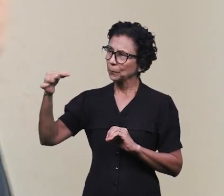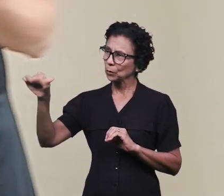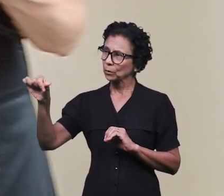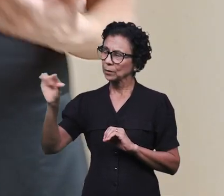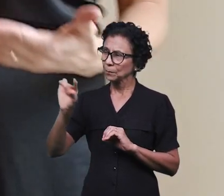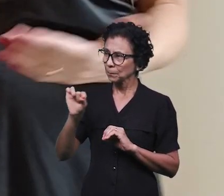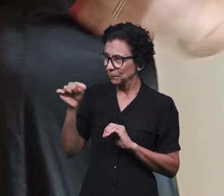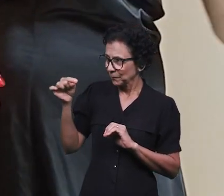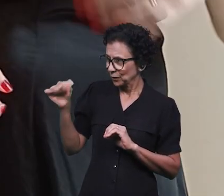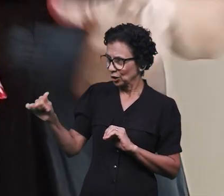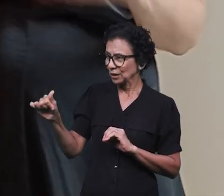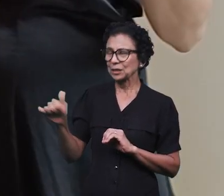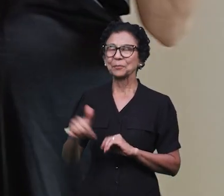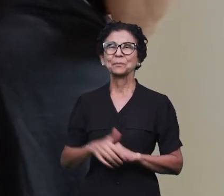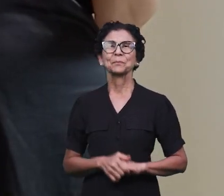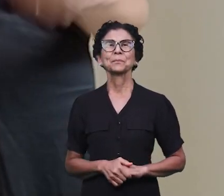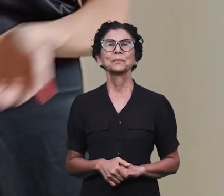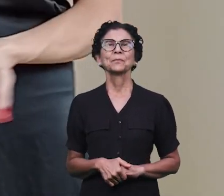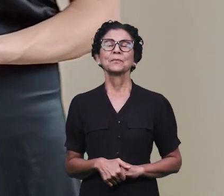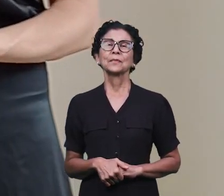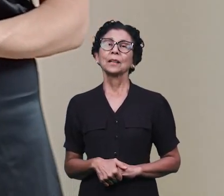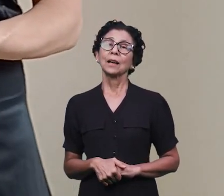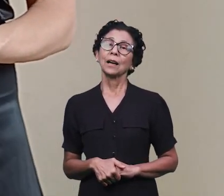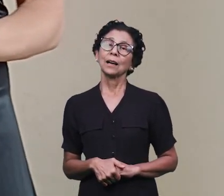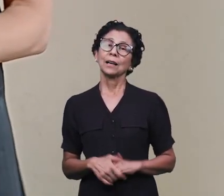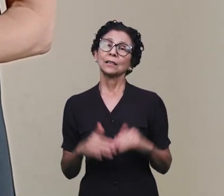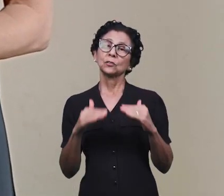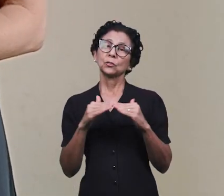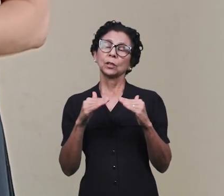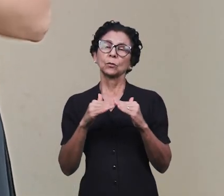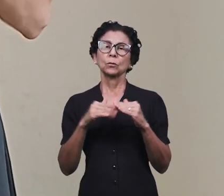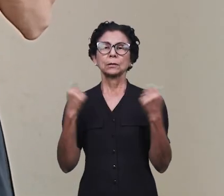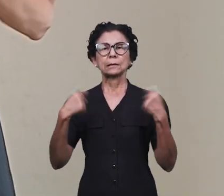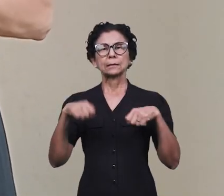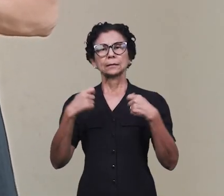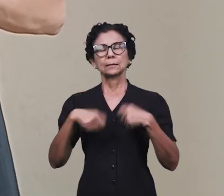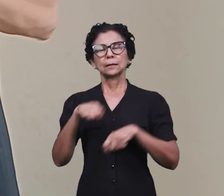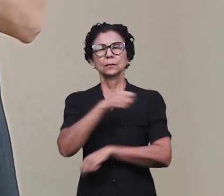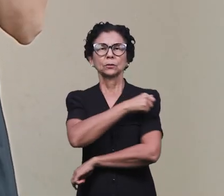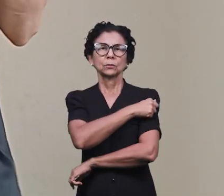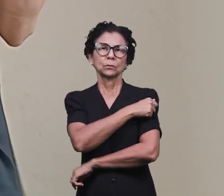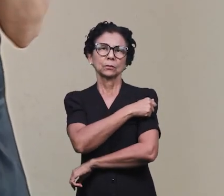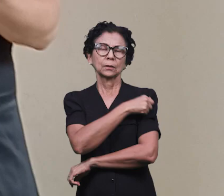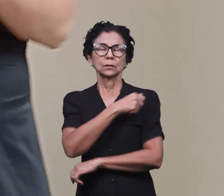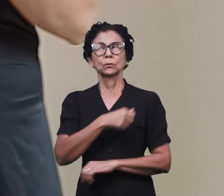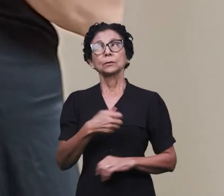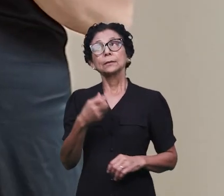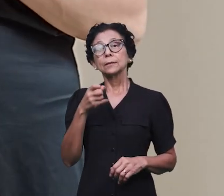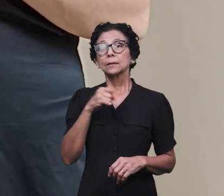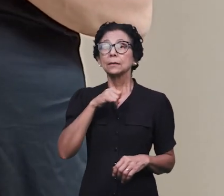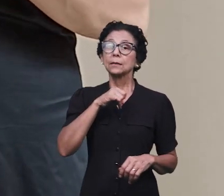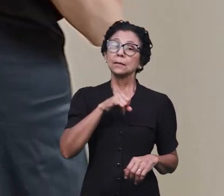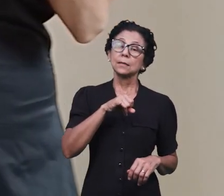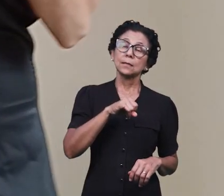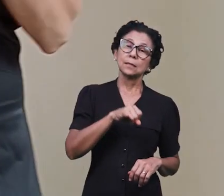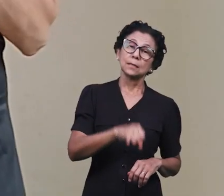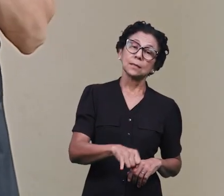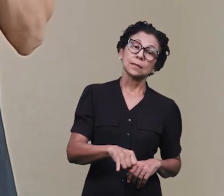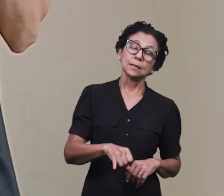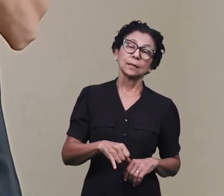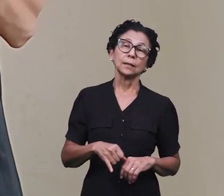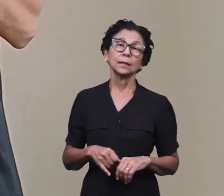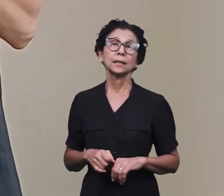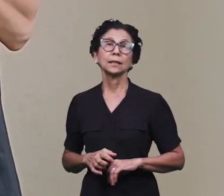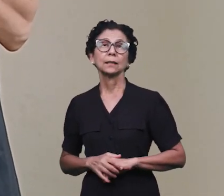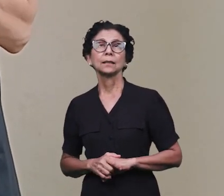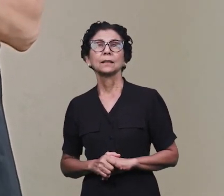vamos desenvolvendo de acordo com a necessidade do nosso aluno. E se tiver uma igreja em que a